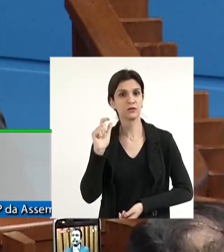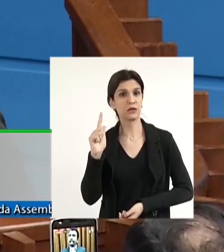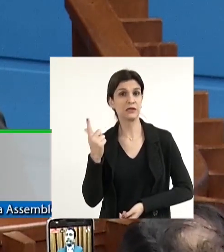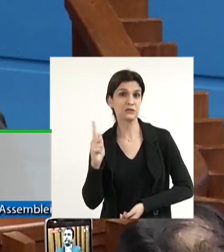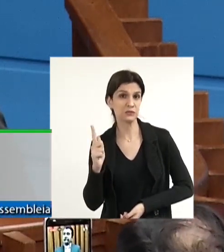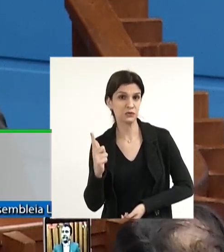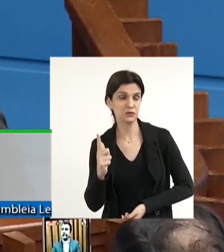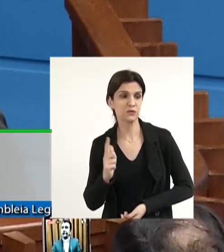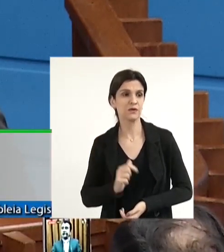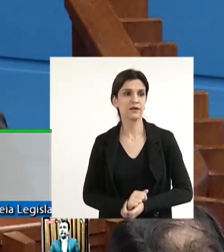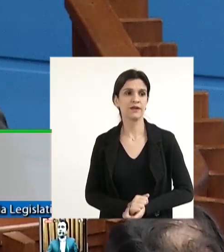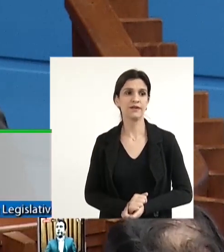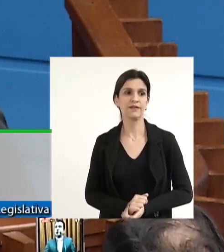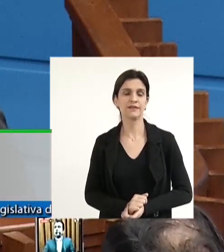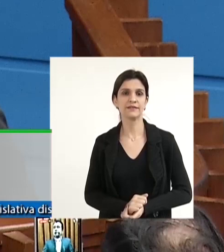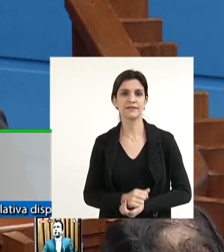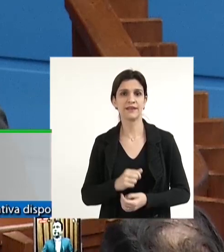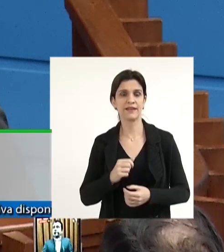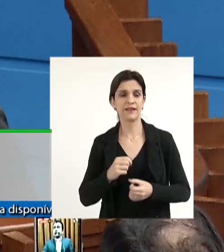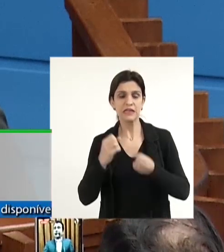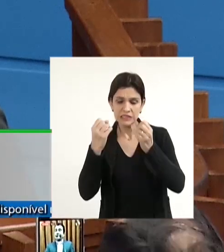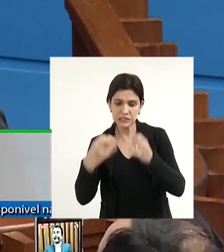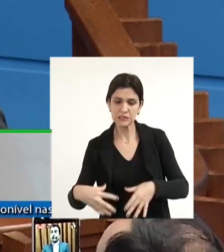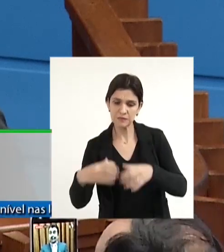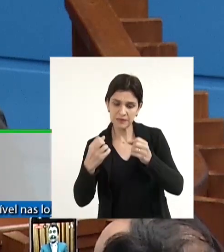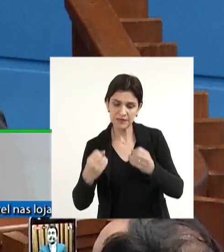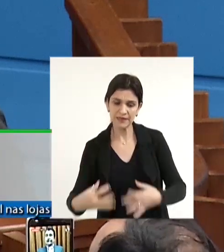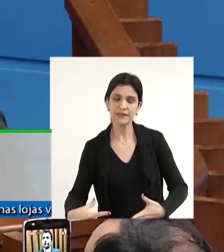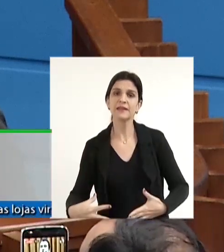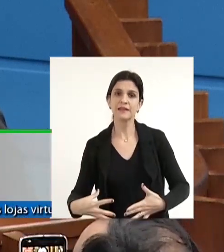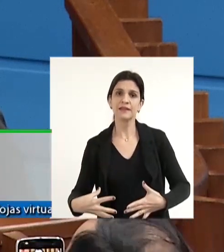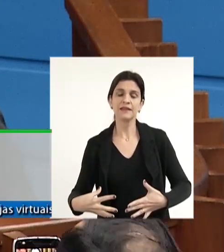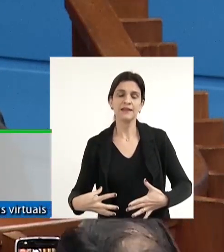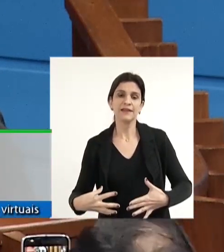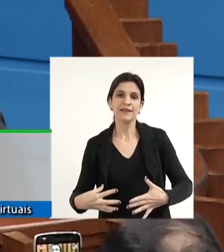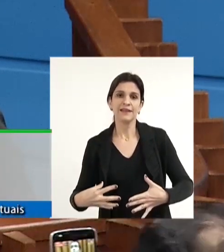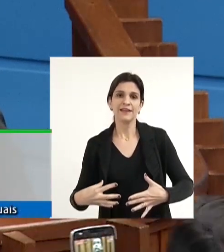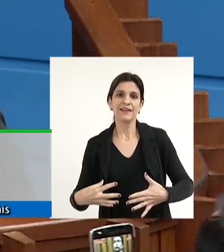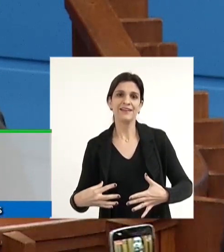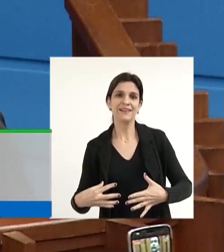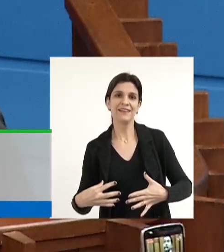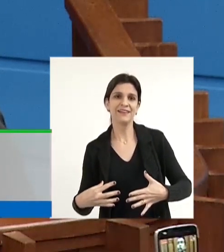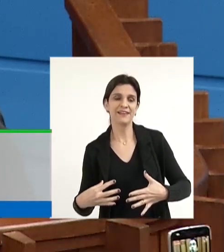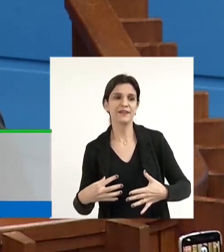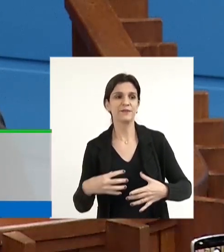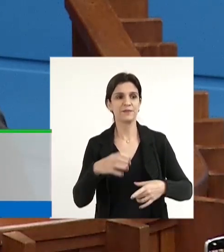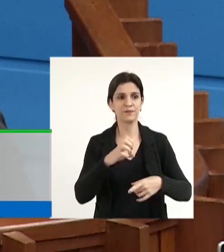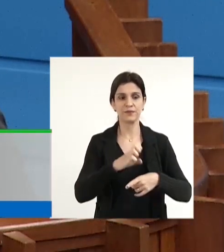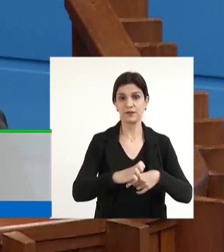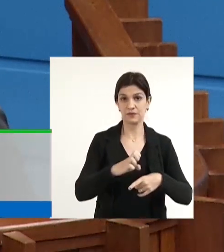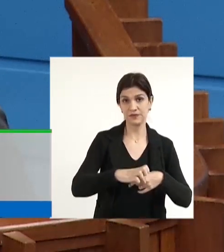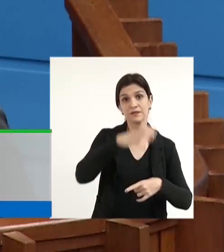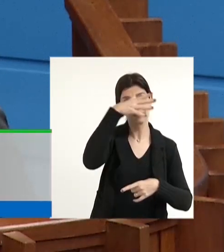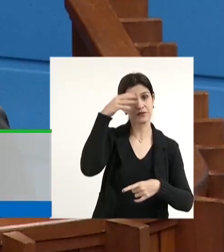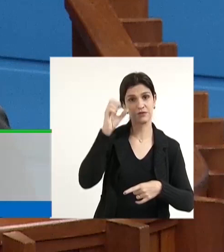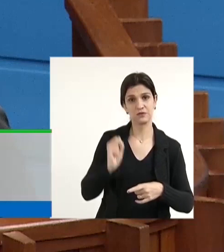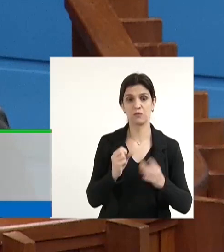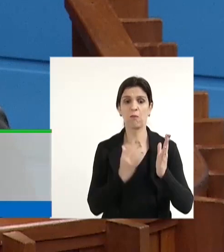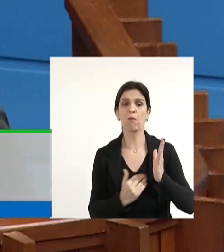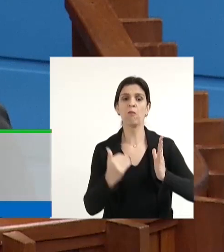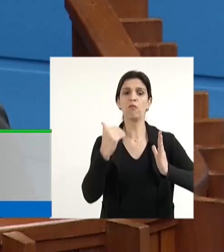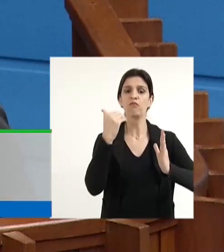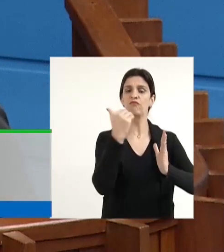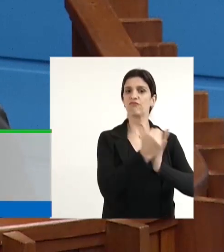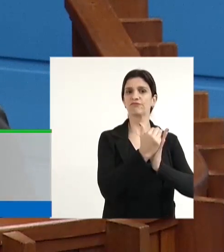altas contas de energia. Ele tem toda a razão, mas nós deveríamos ouvir isso dos nossos parlamentares